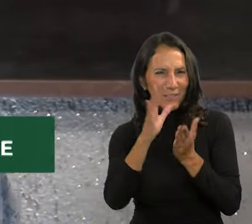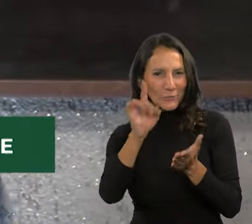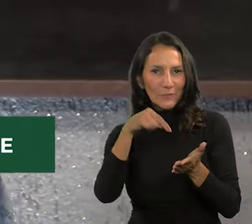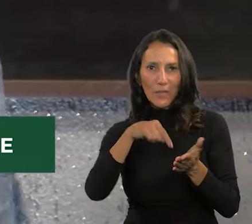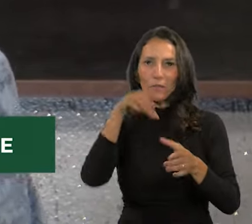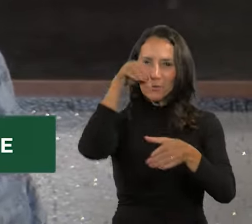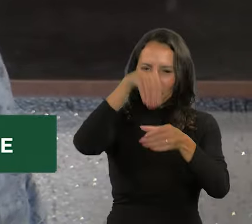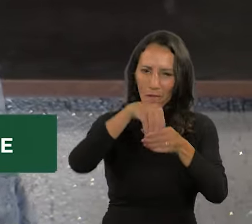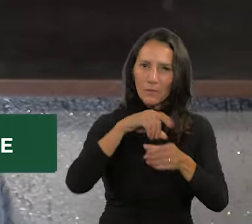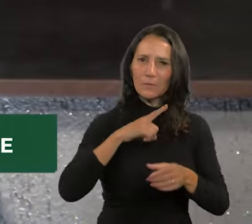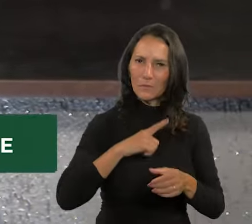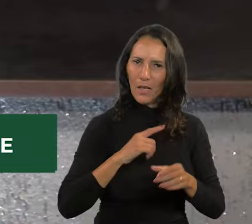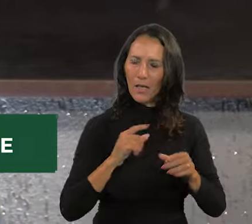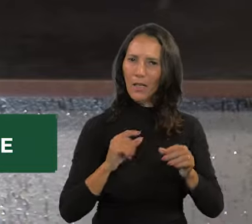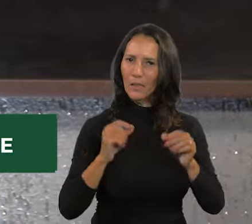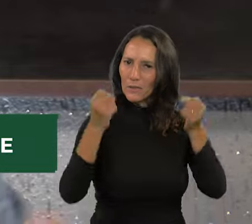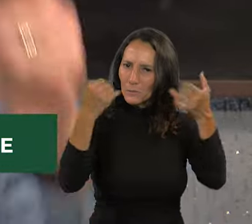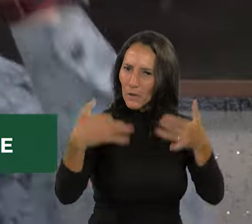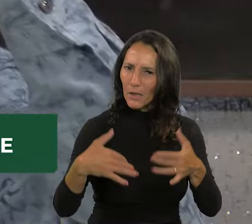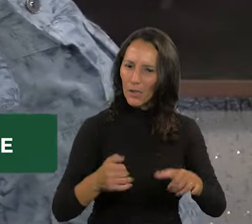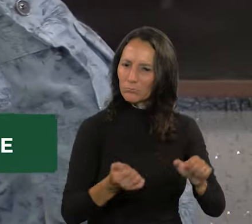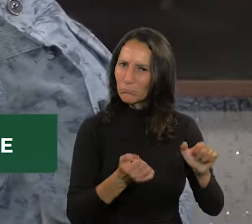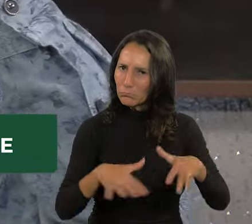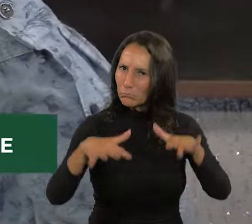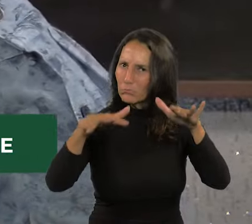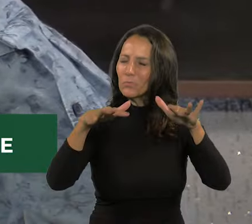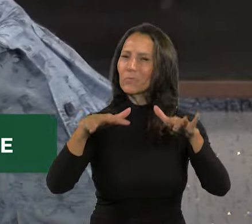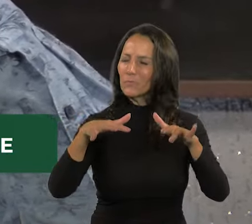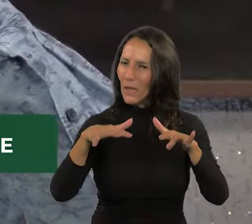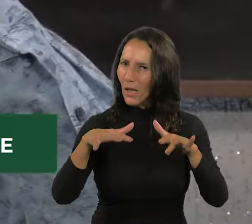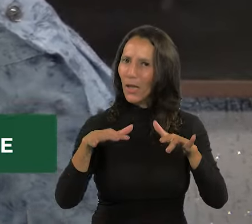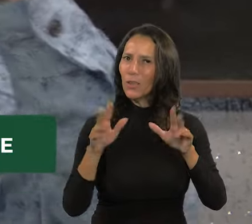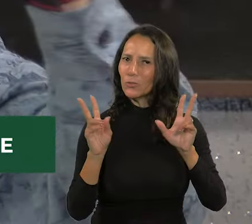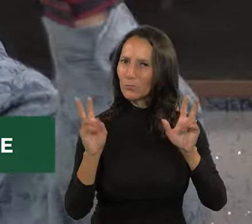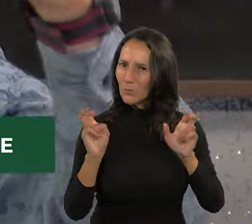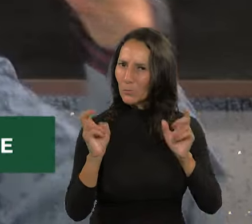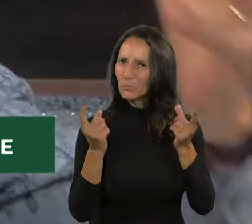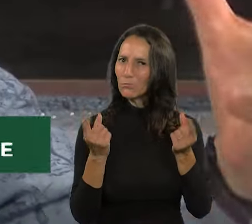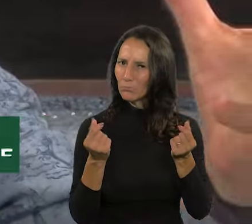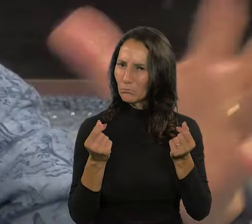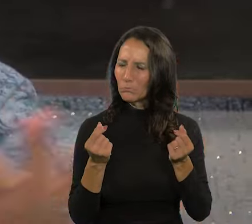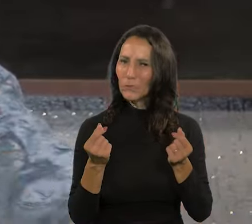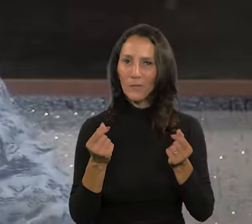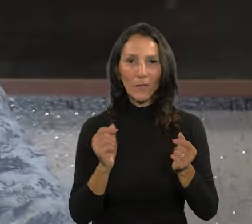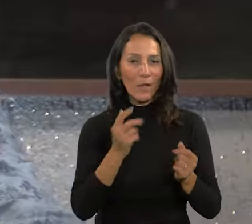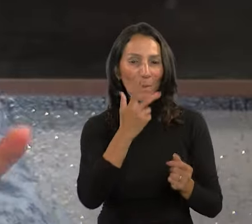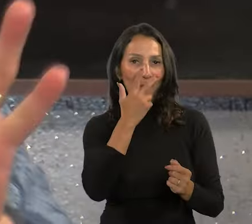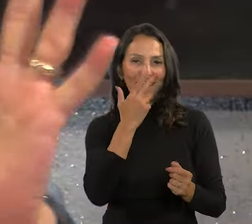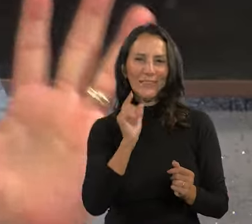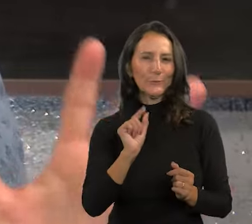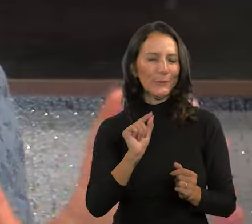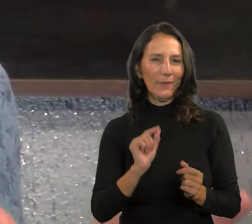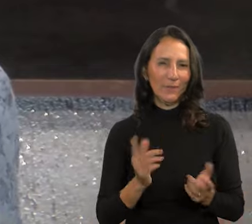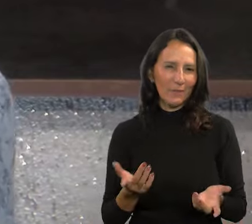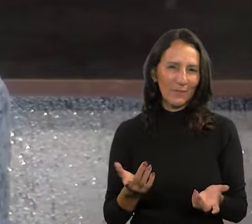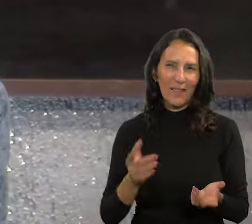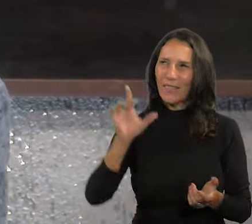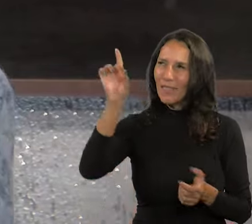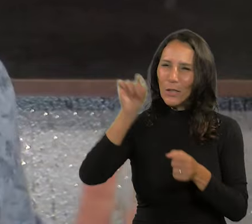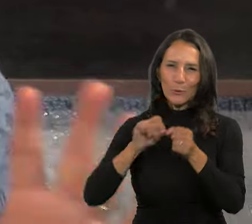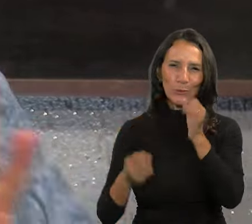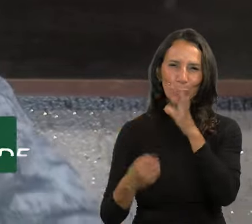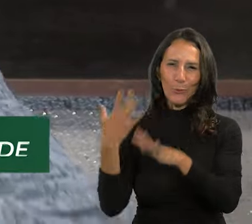Parece que Deus, ele, na cabeça destas pessoas, ele criou o Éden, mas ele limitou o número de